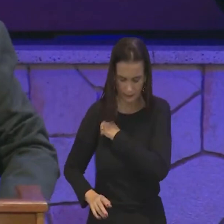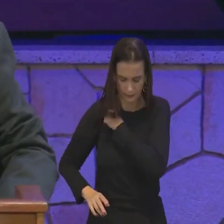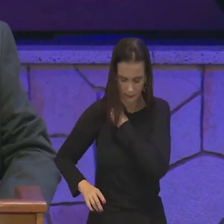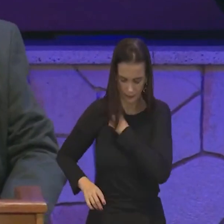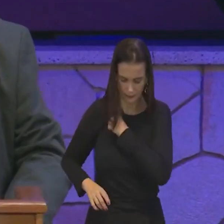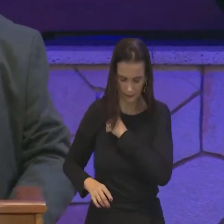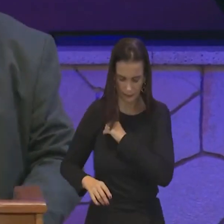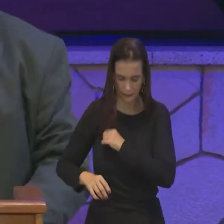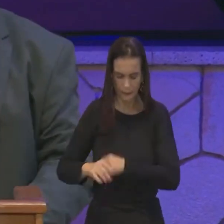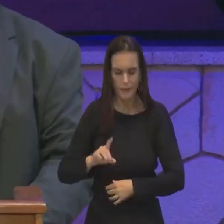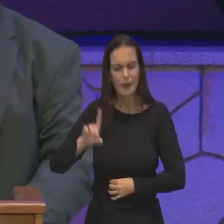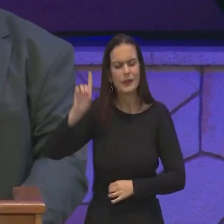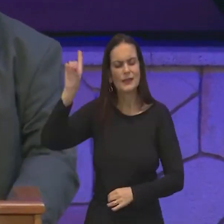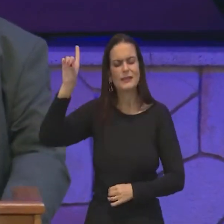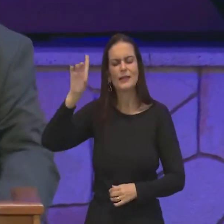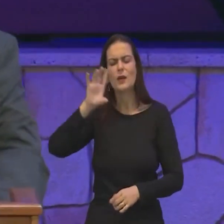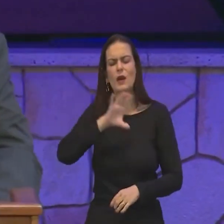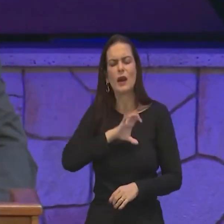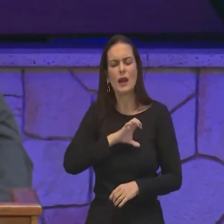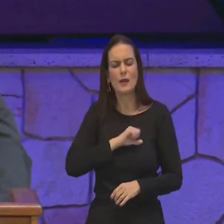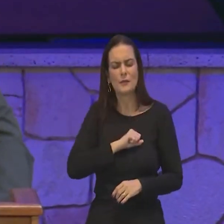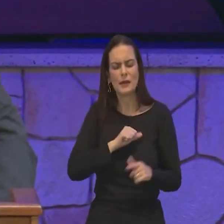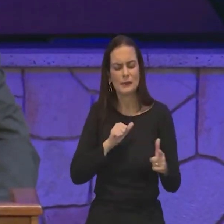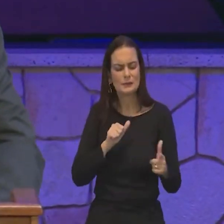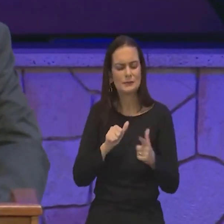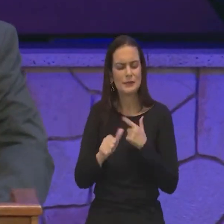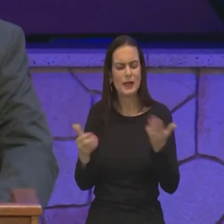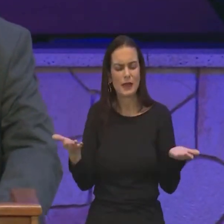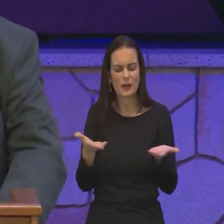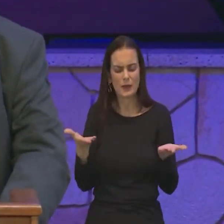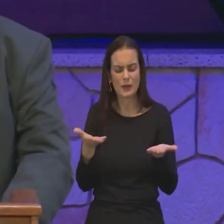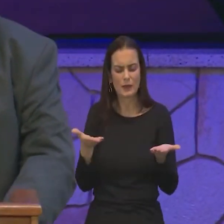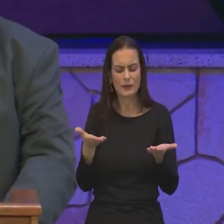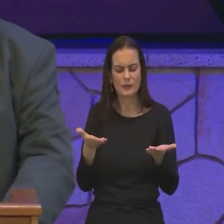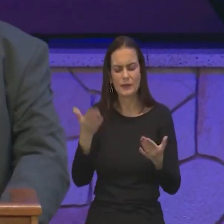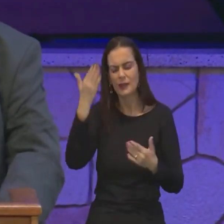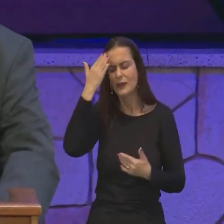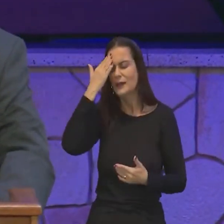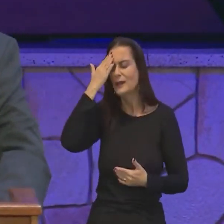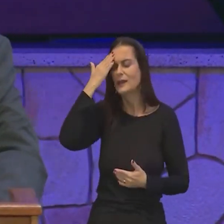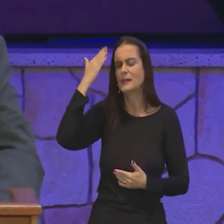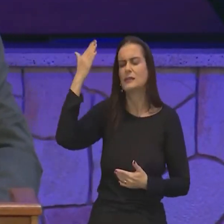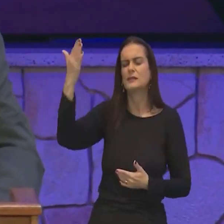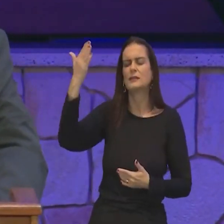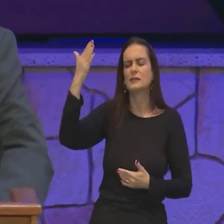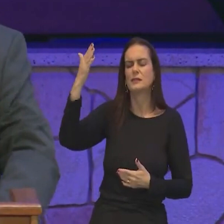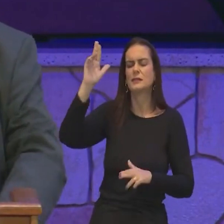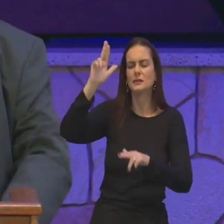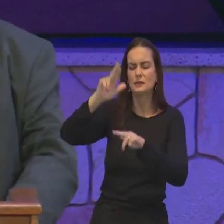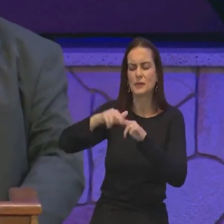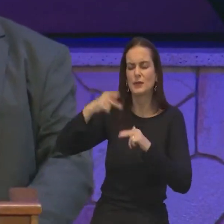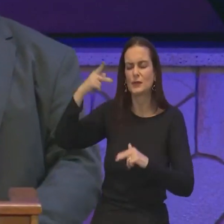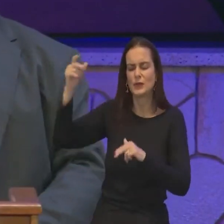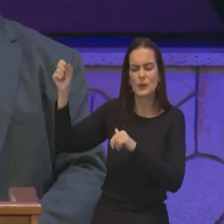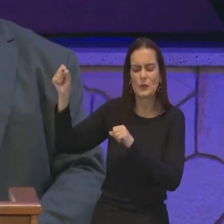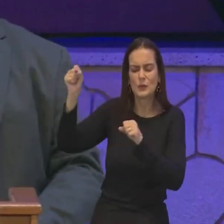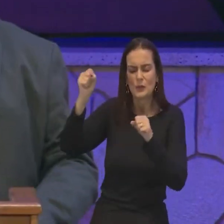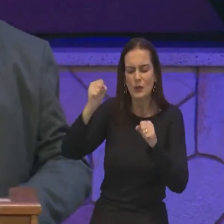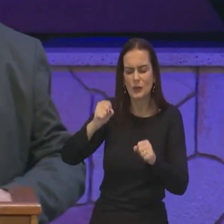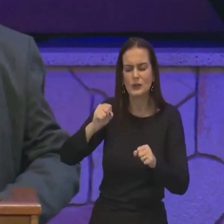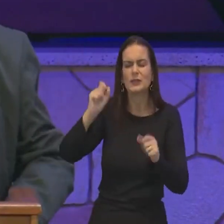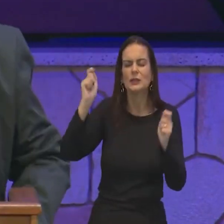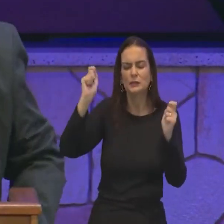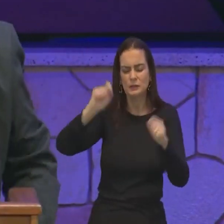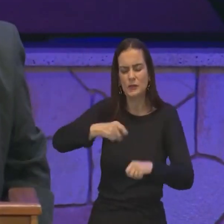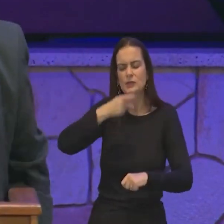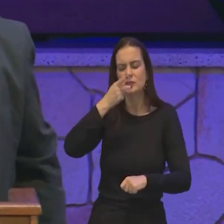Deus amado, eu quero neste momento, em primeiro lugar, te agradecer, porque eu creio podemos afirmar com sinceridade do